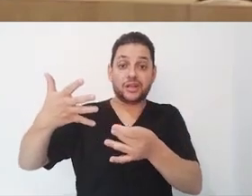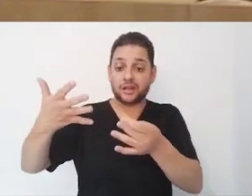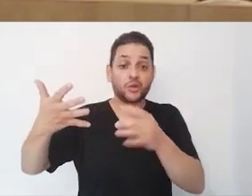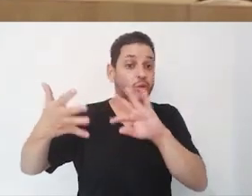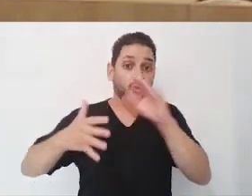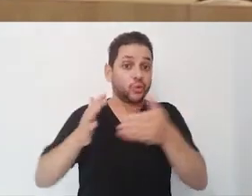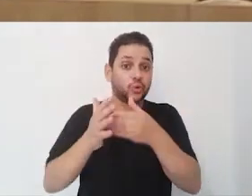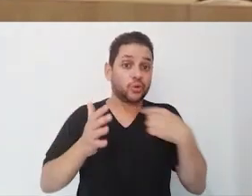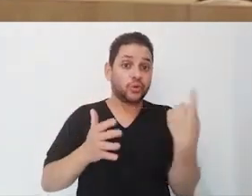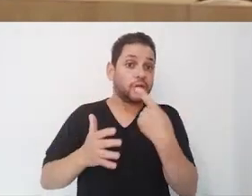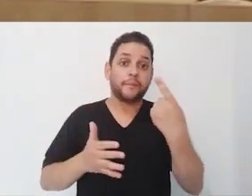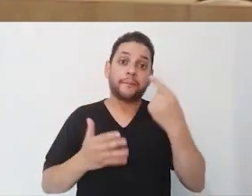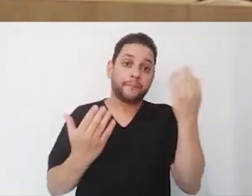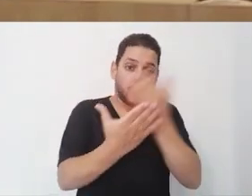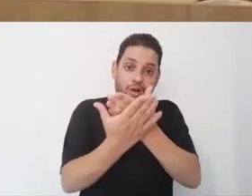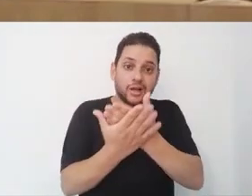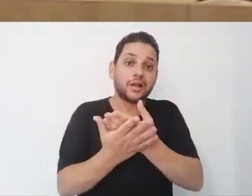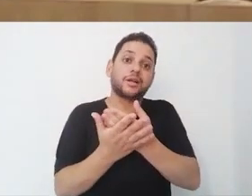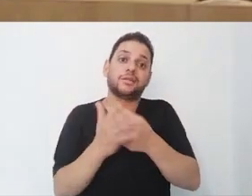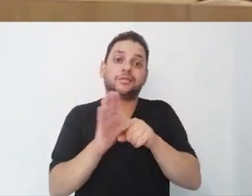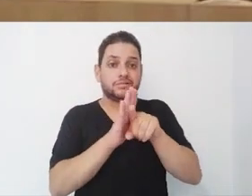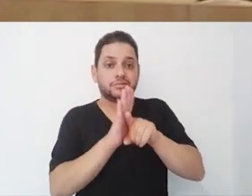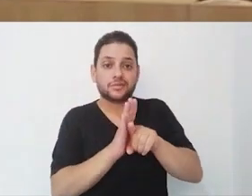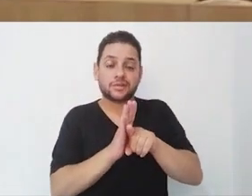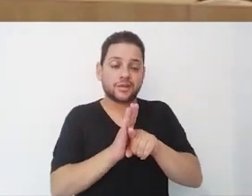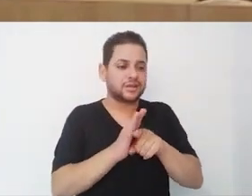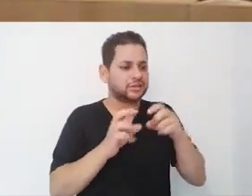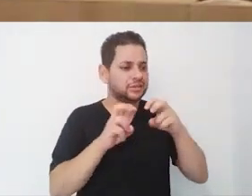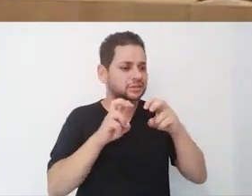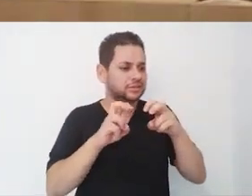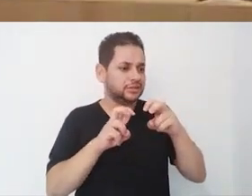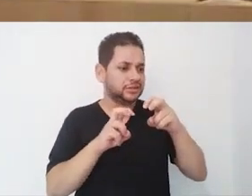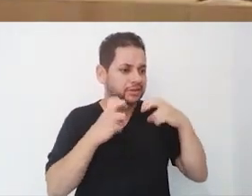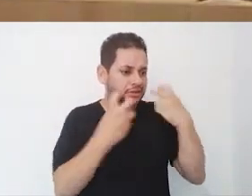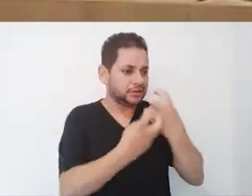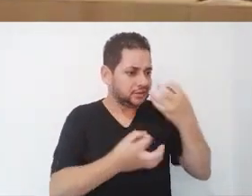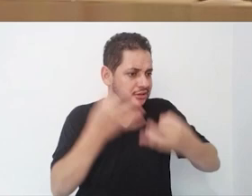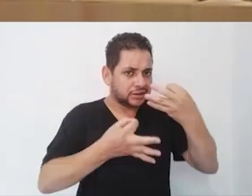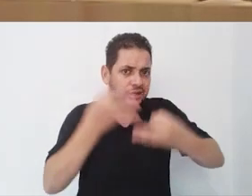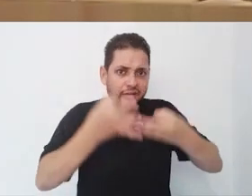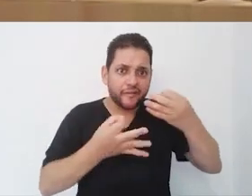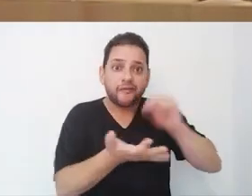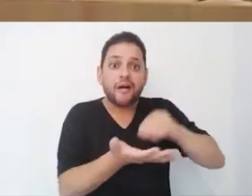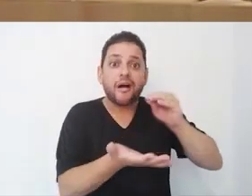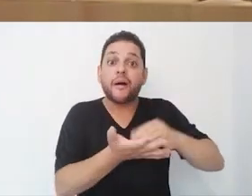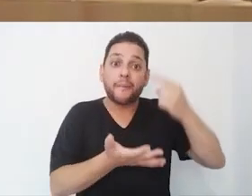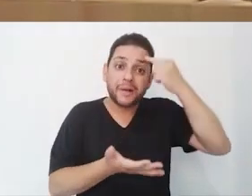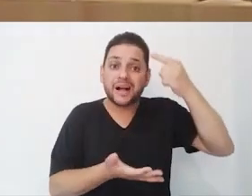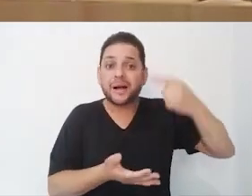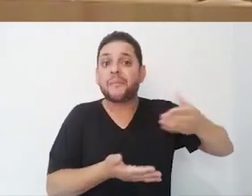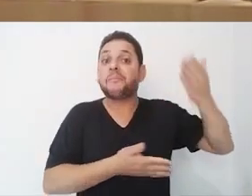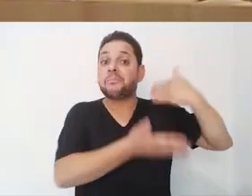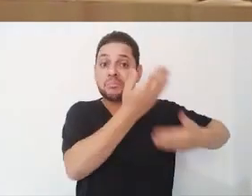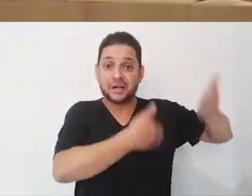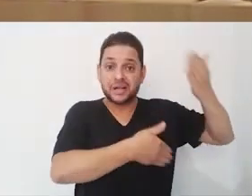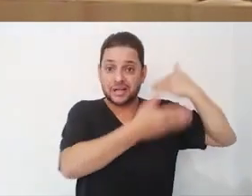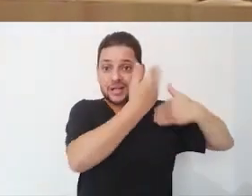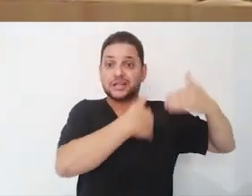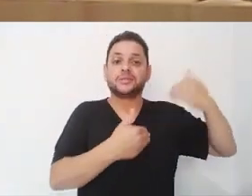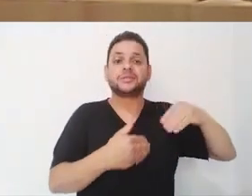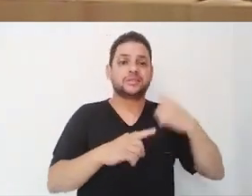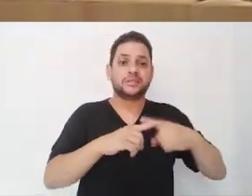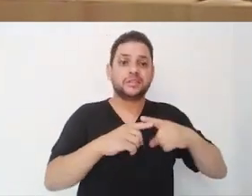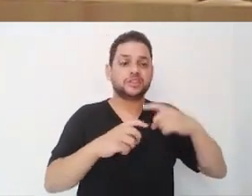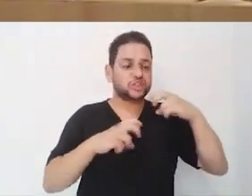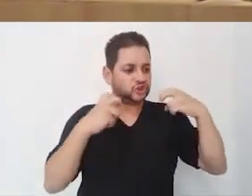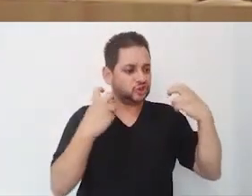A antiguidade do processo e as faltas de audiência que já se pensava lá atrás também. Quando a audiência começava a